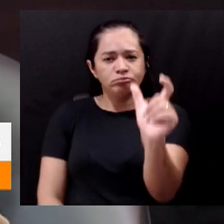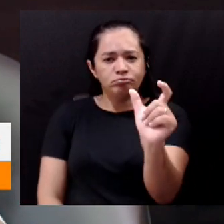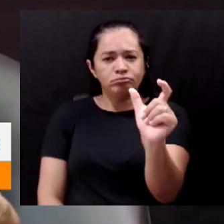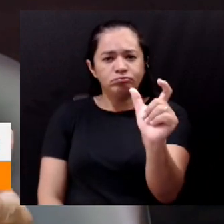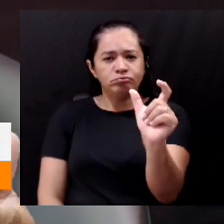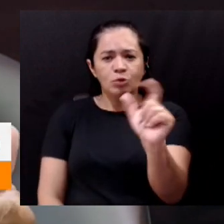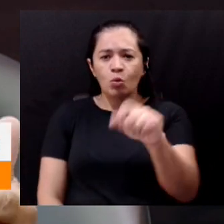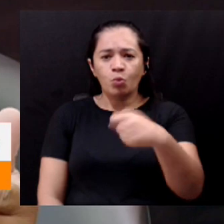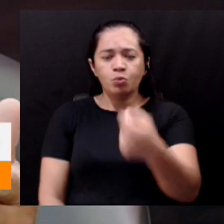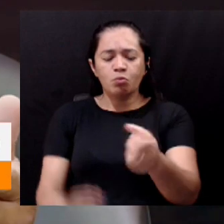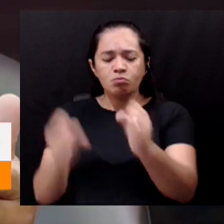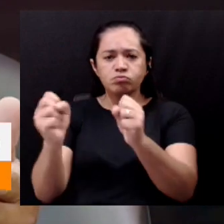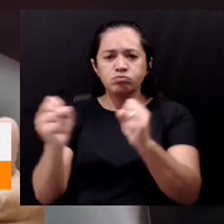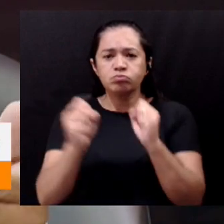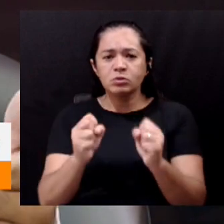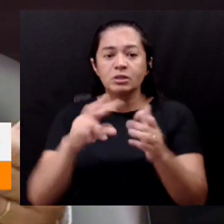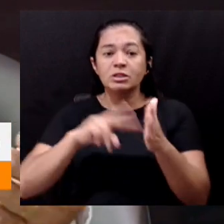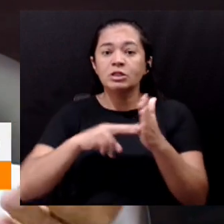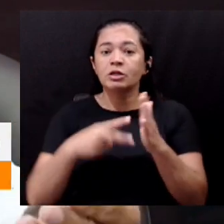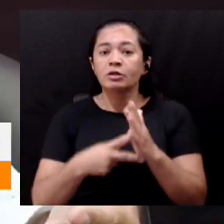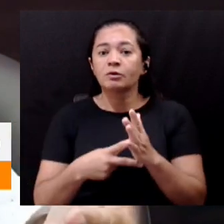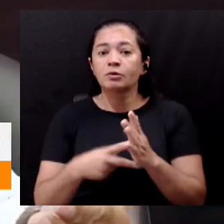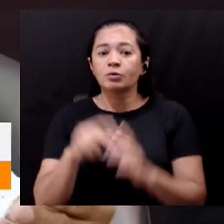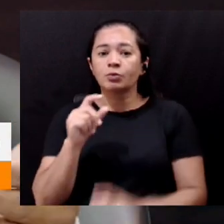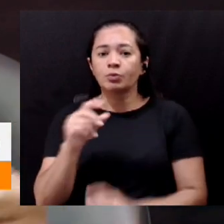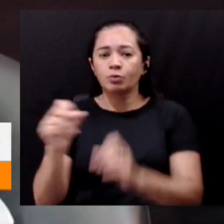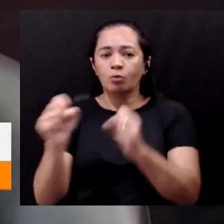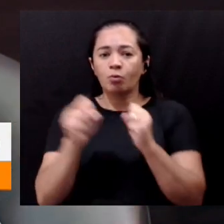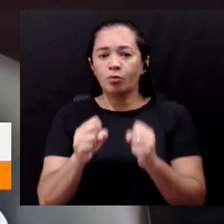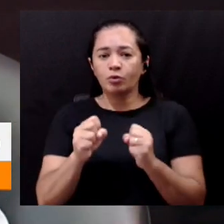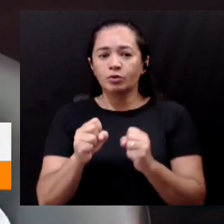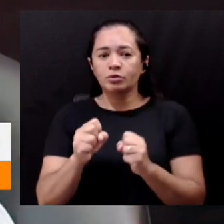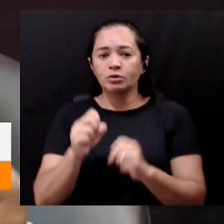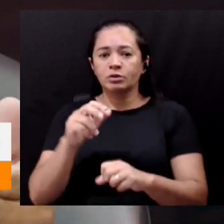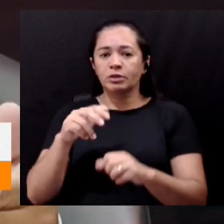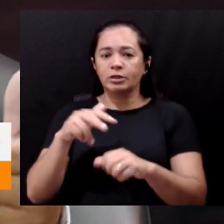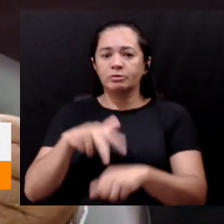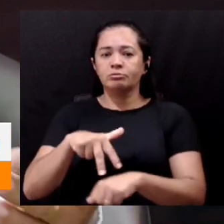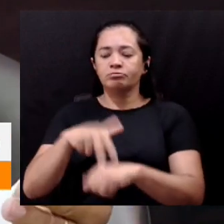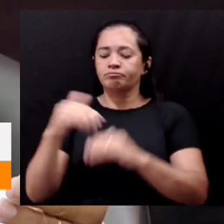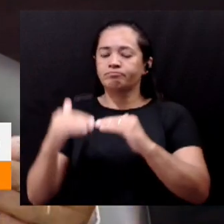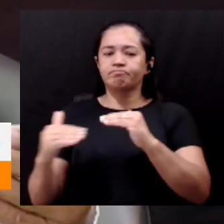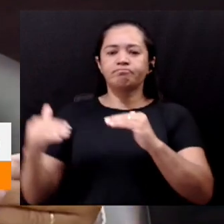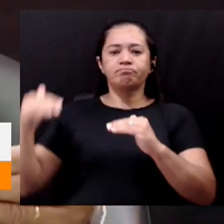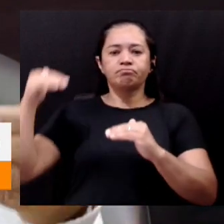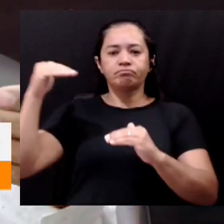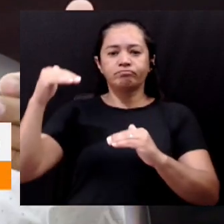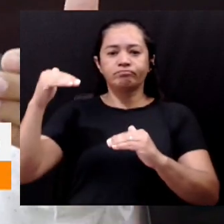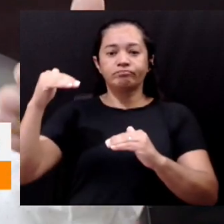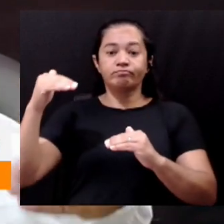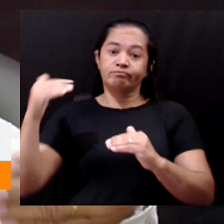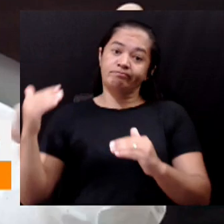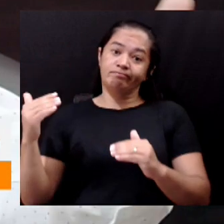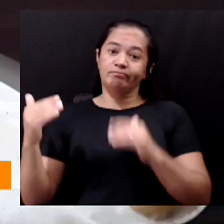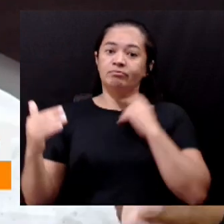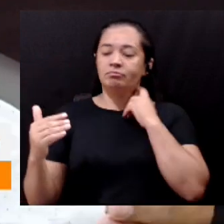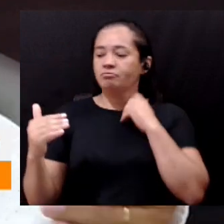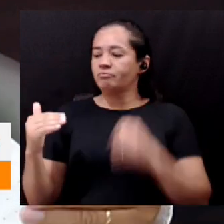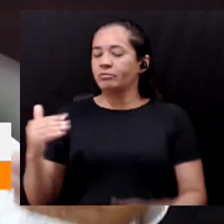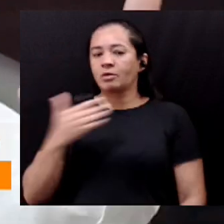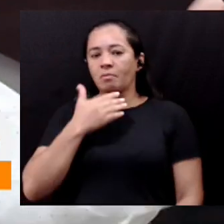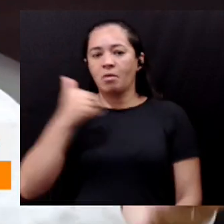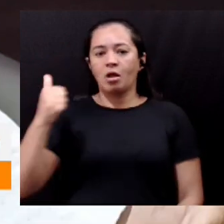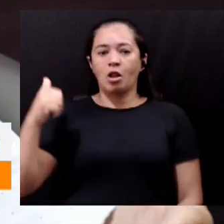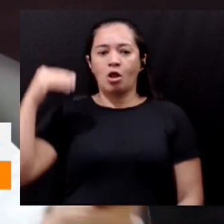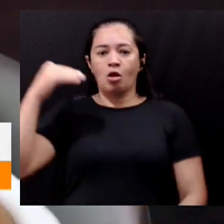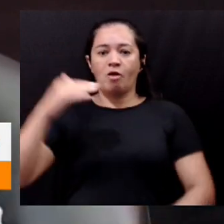o poder de, estar sobre o outro, né? O poder de fazer para o